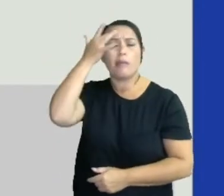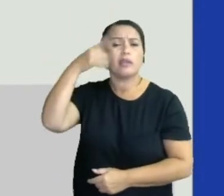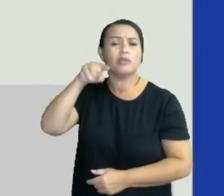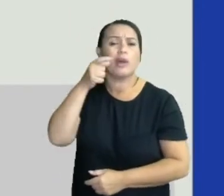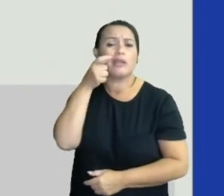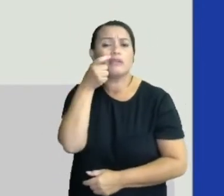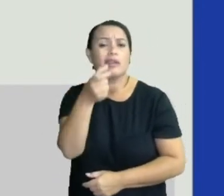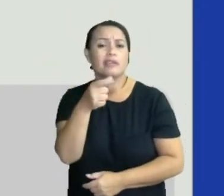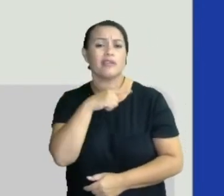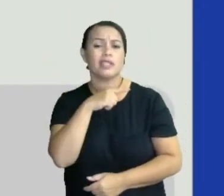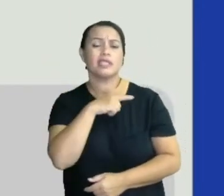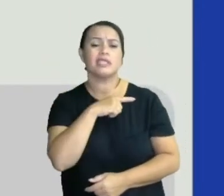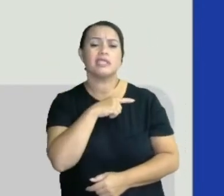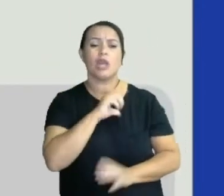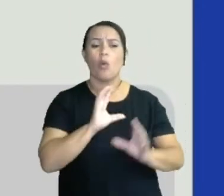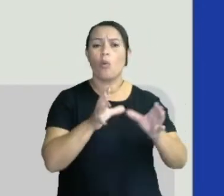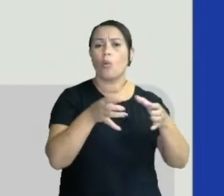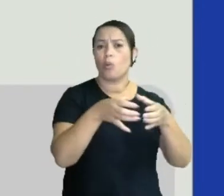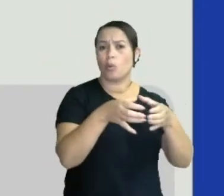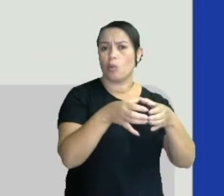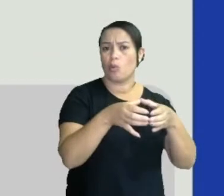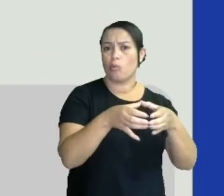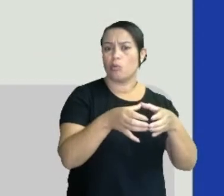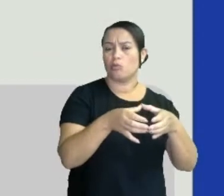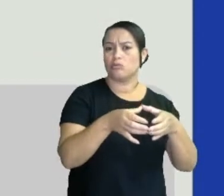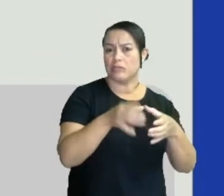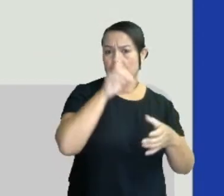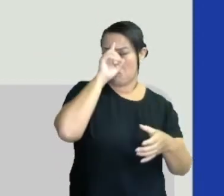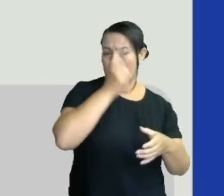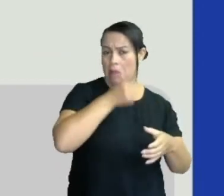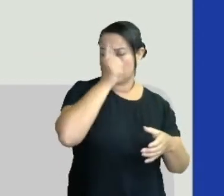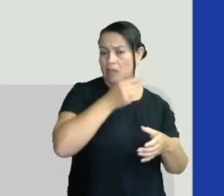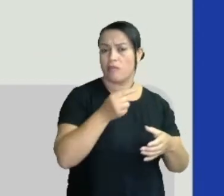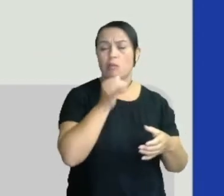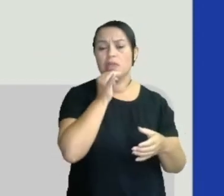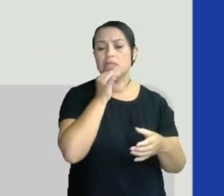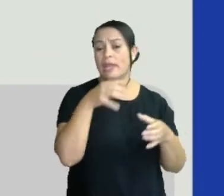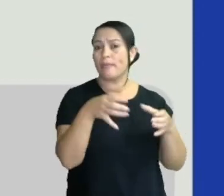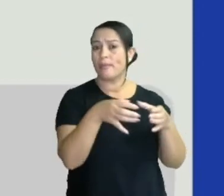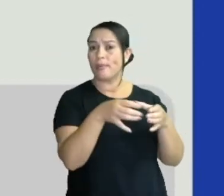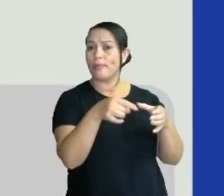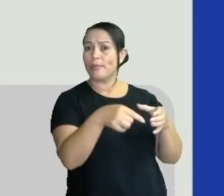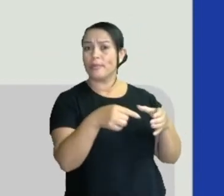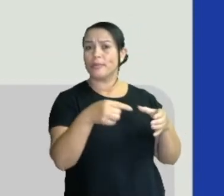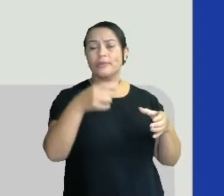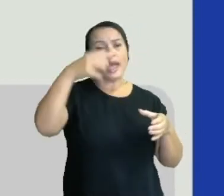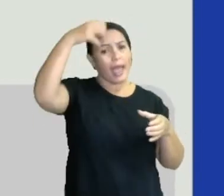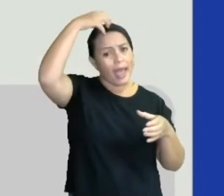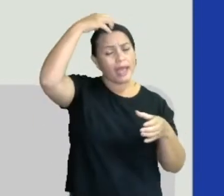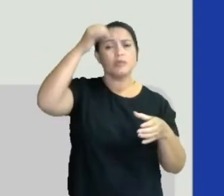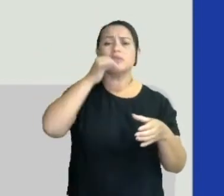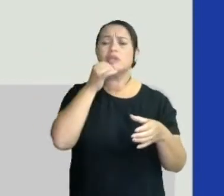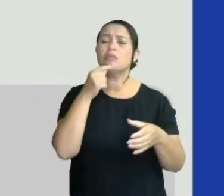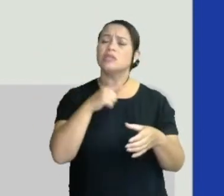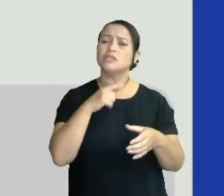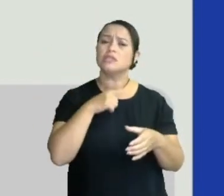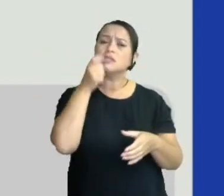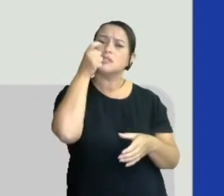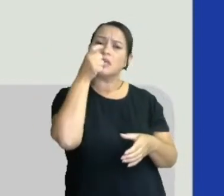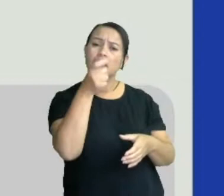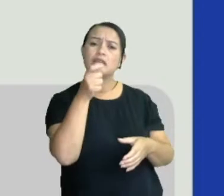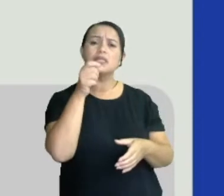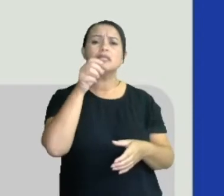existisse uma classe dominante como a dos reis, por exemplo? Interessava a burguesia, essa classe